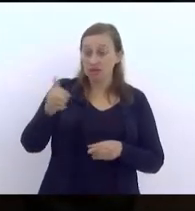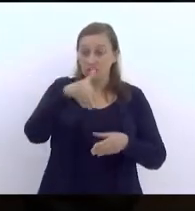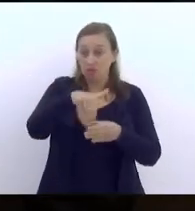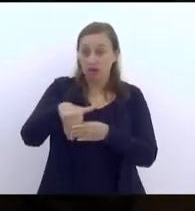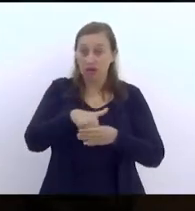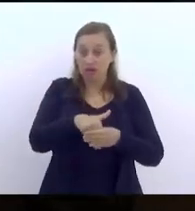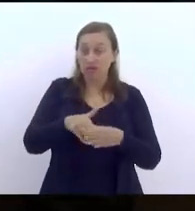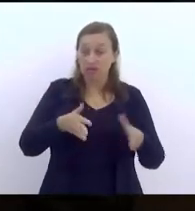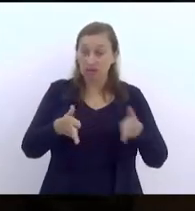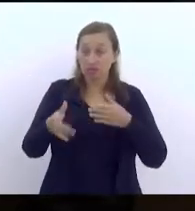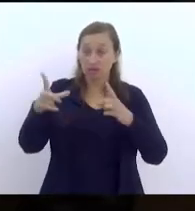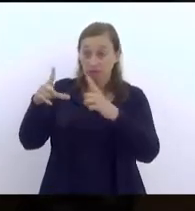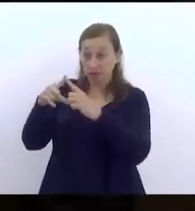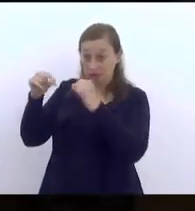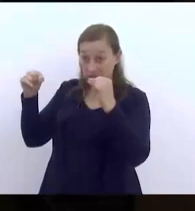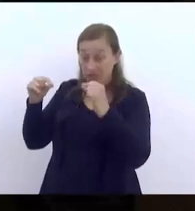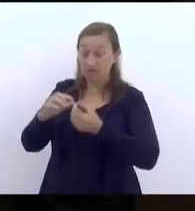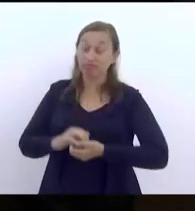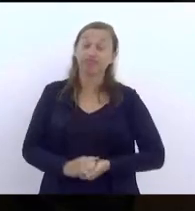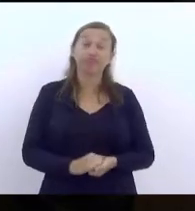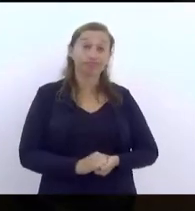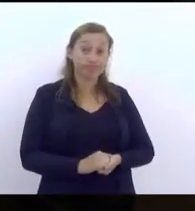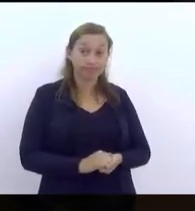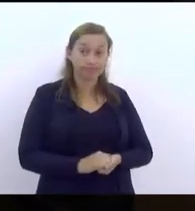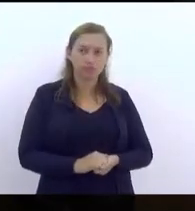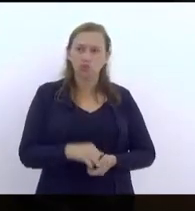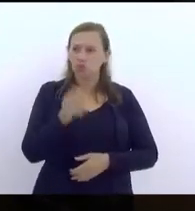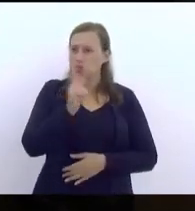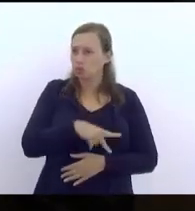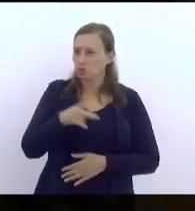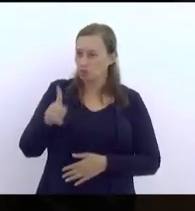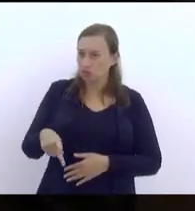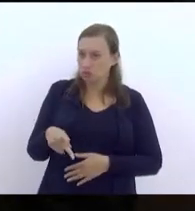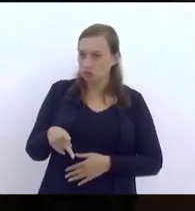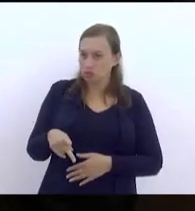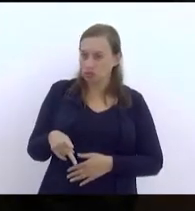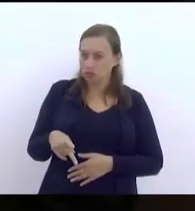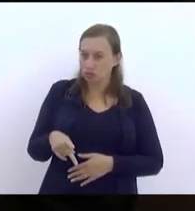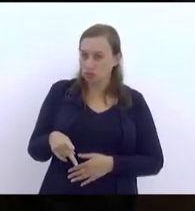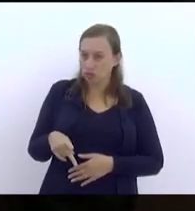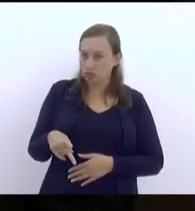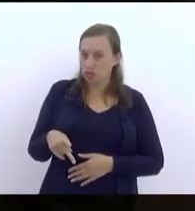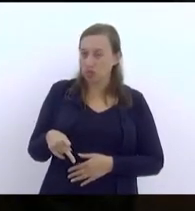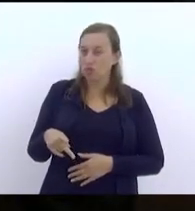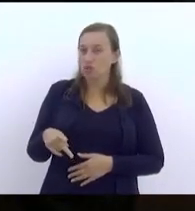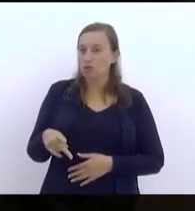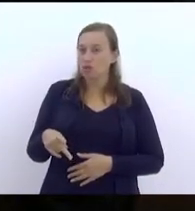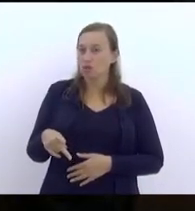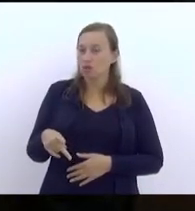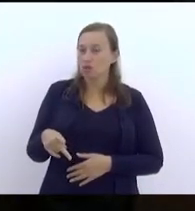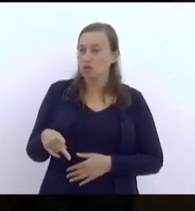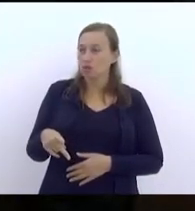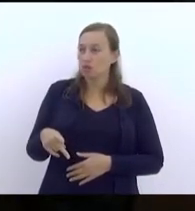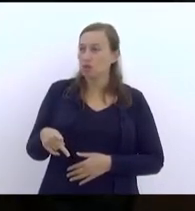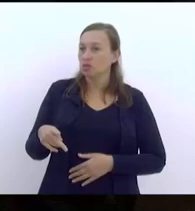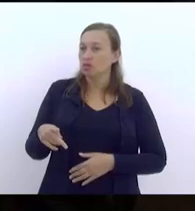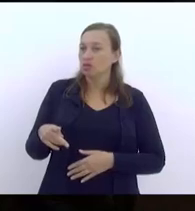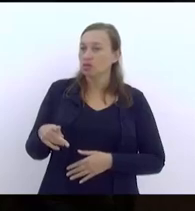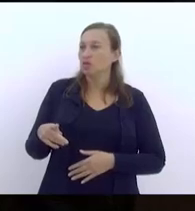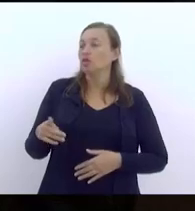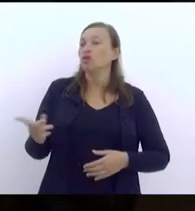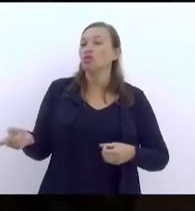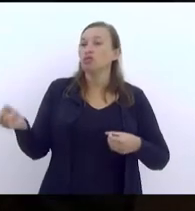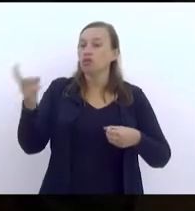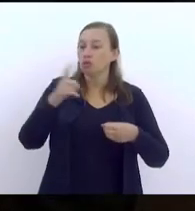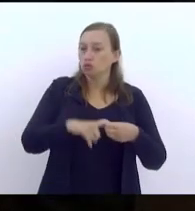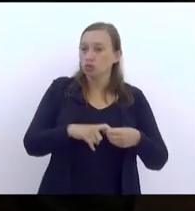em Brasília e o professor descondenado voltou ao poder, deu uma aula esses dias, inclusive